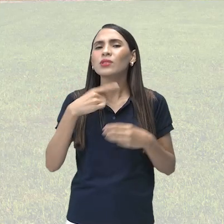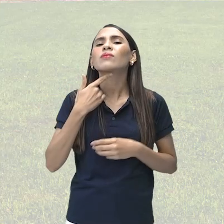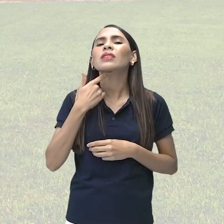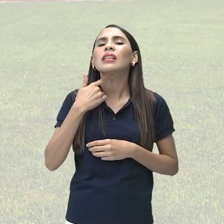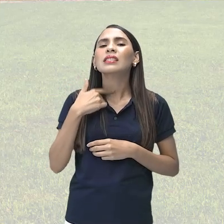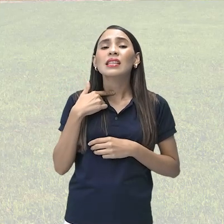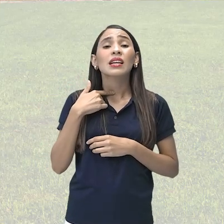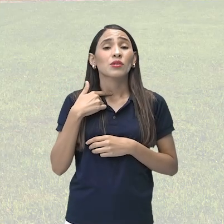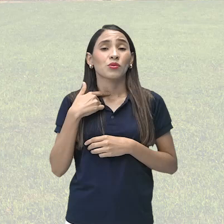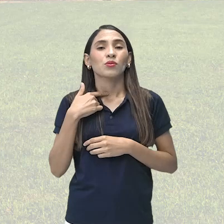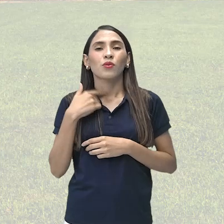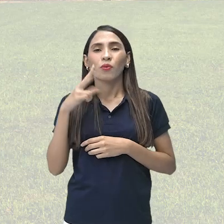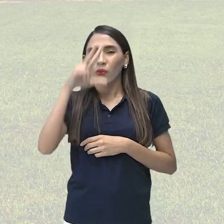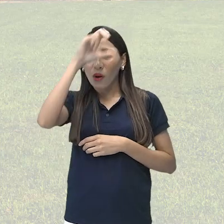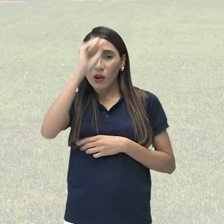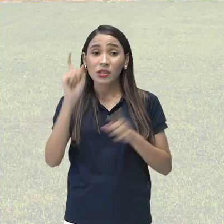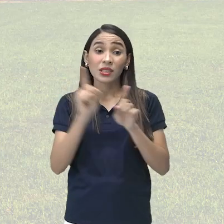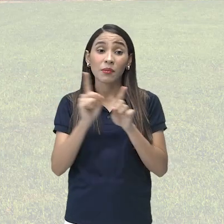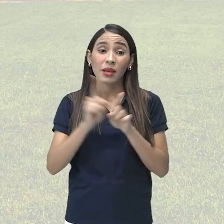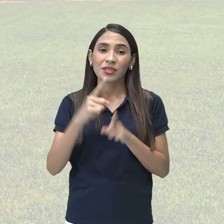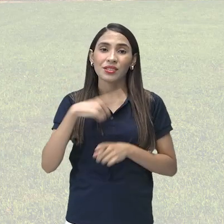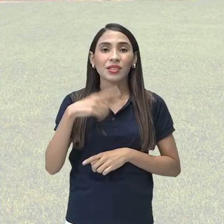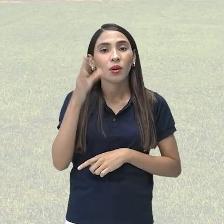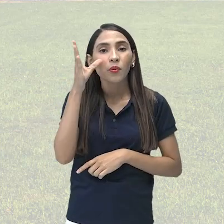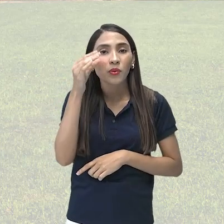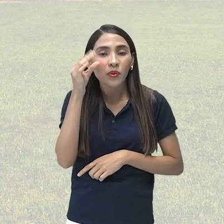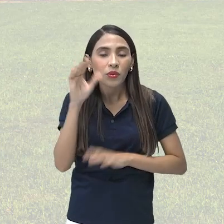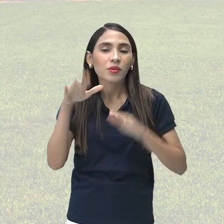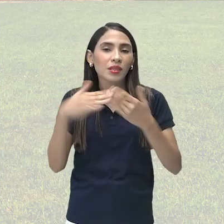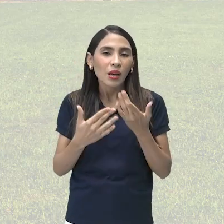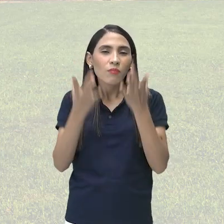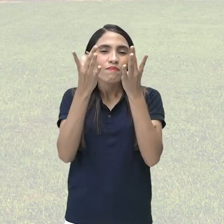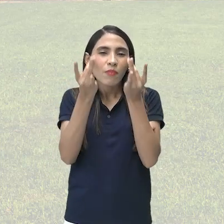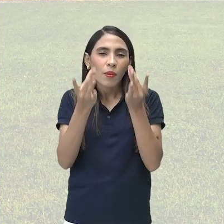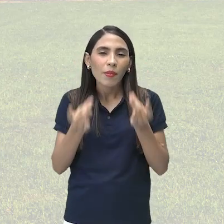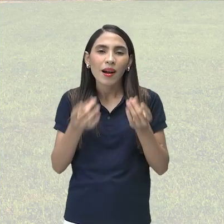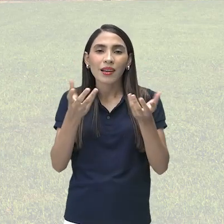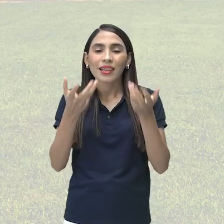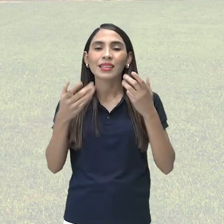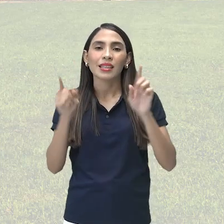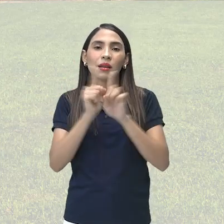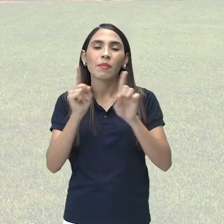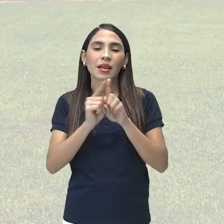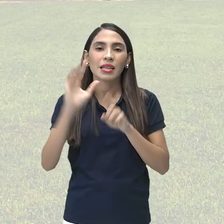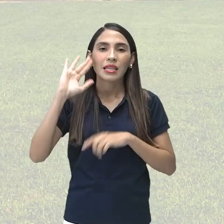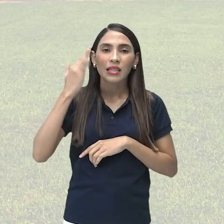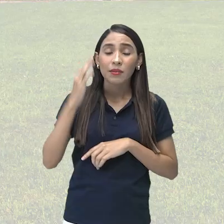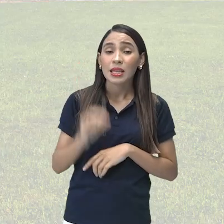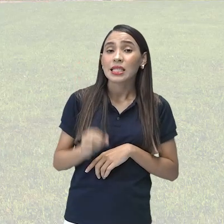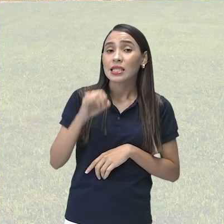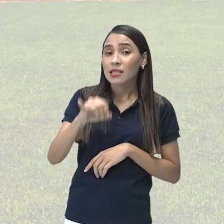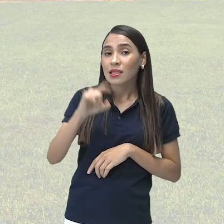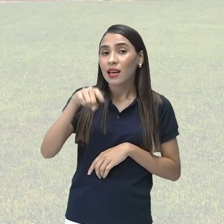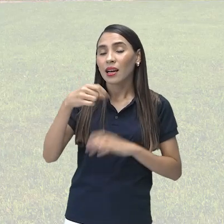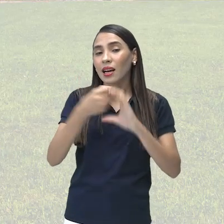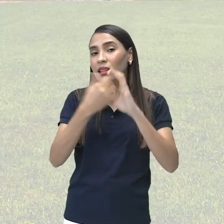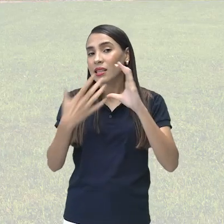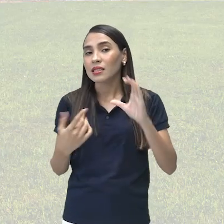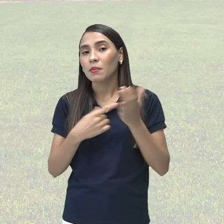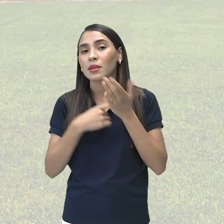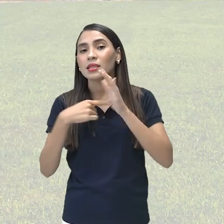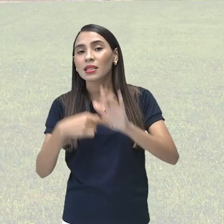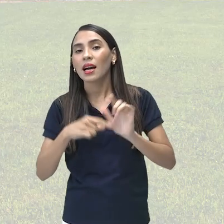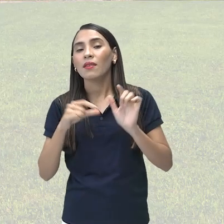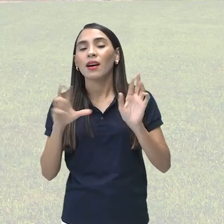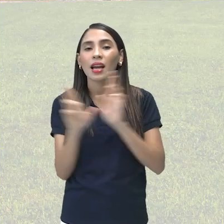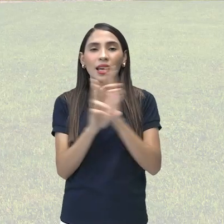obstinado e curioso, e por isso ele foi além. Ele queria entender se essas características, elas apresentavam